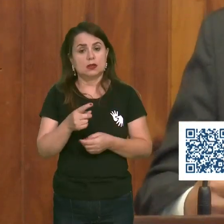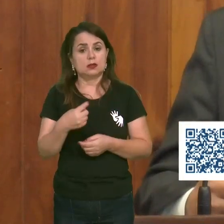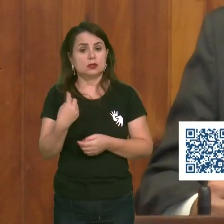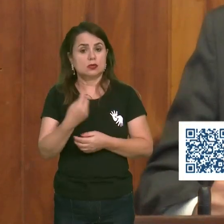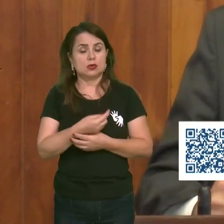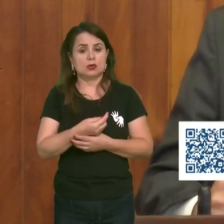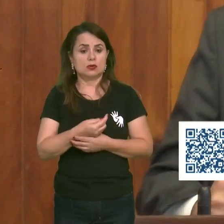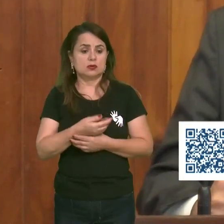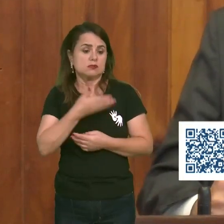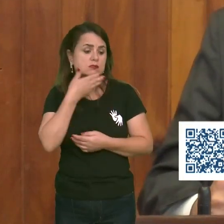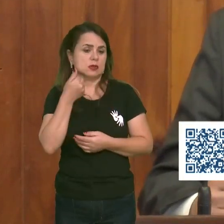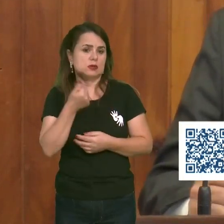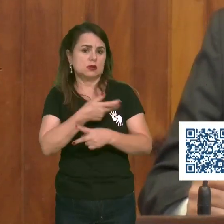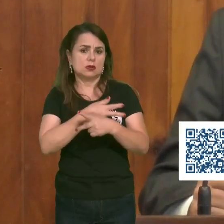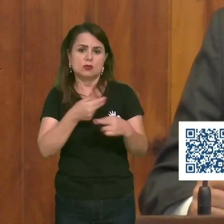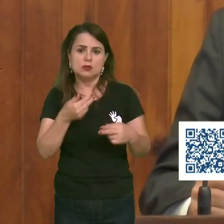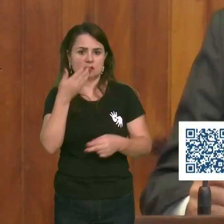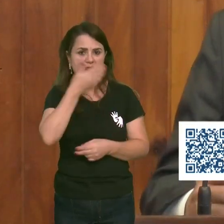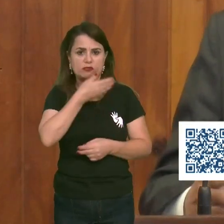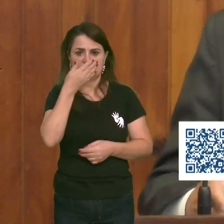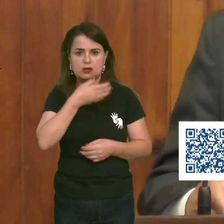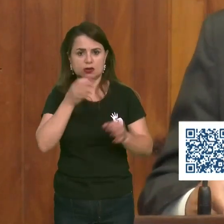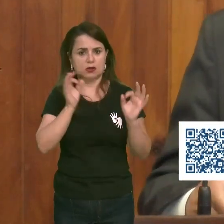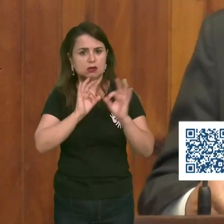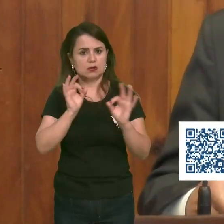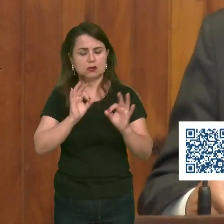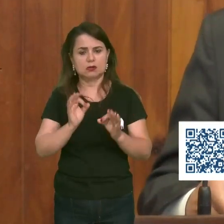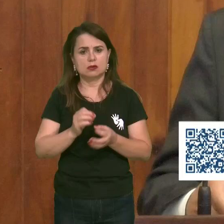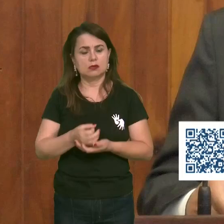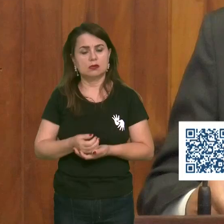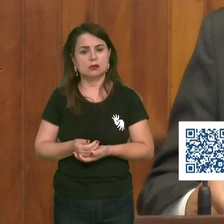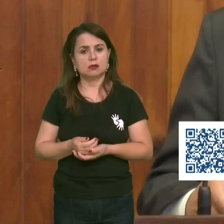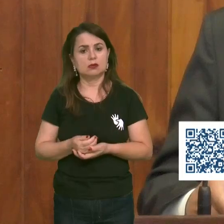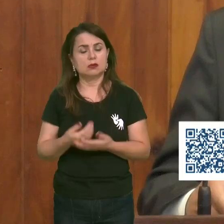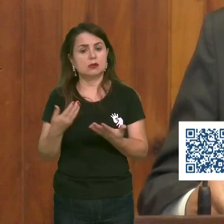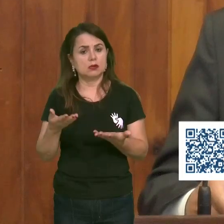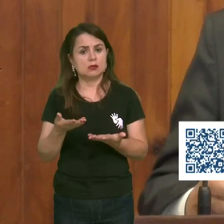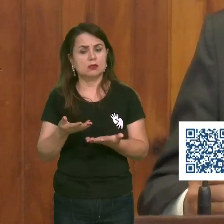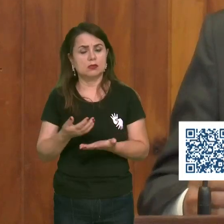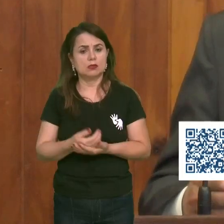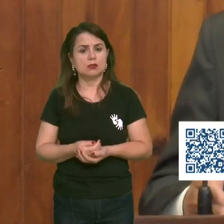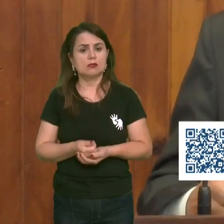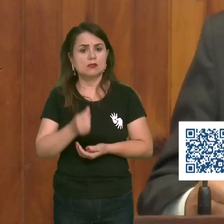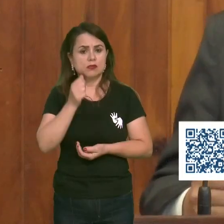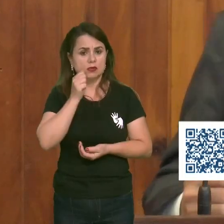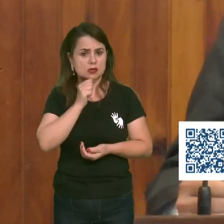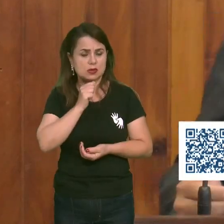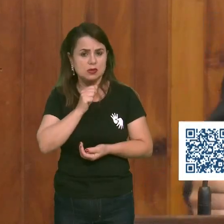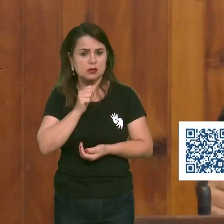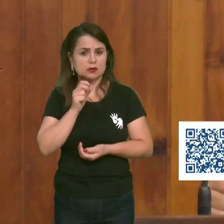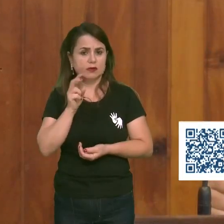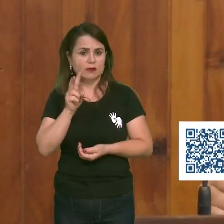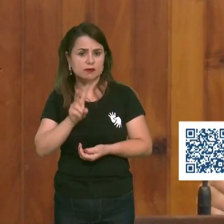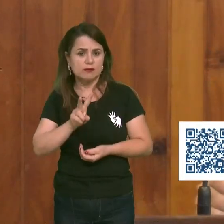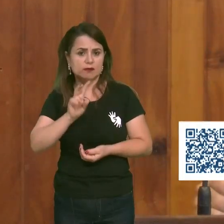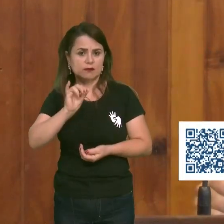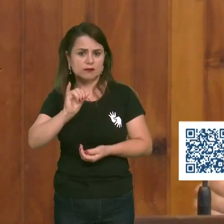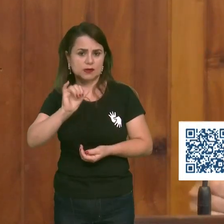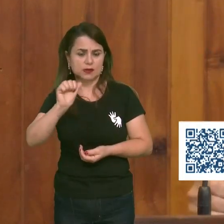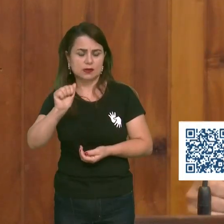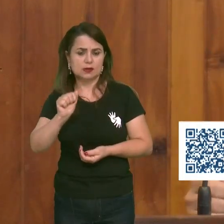não vê melhoria você não vê ela acompanhando suas